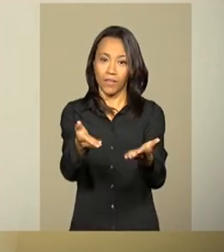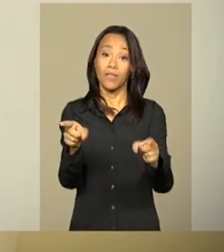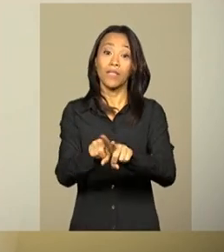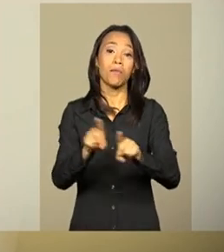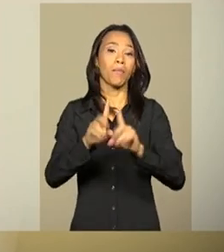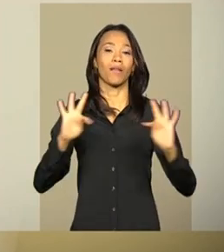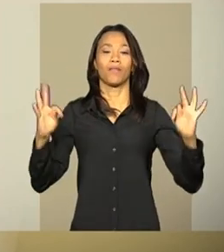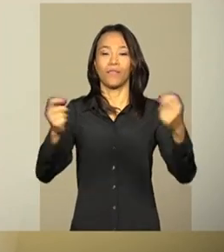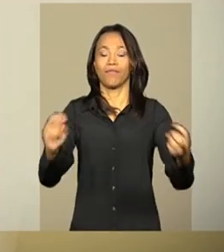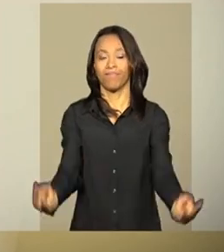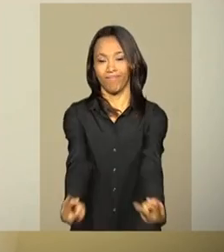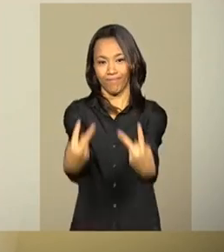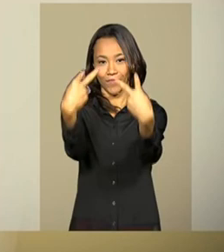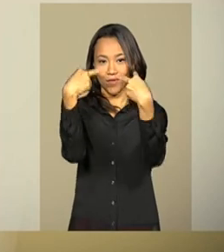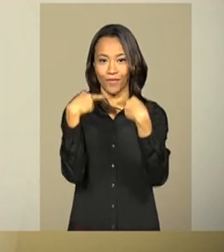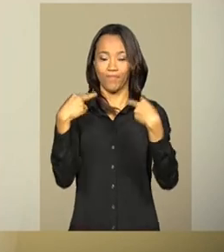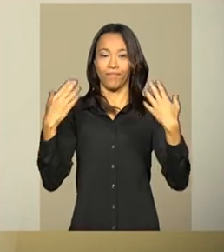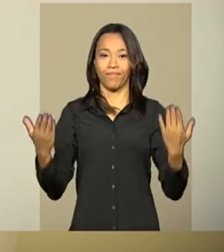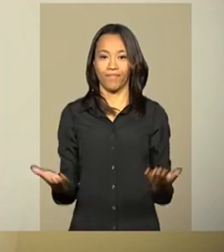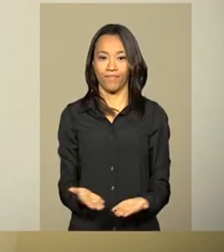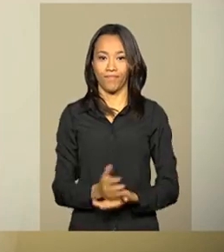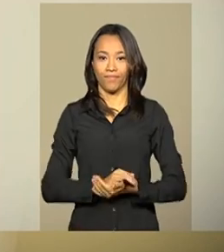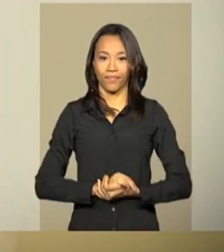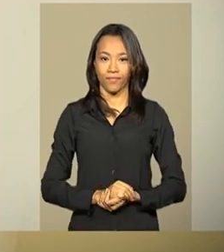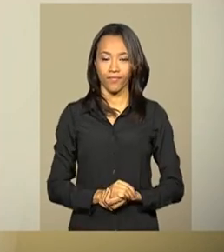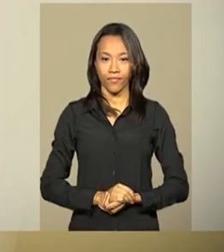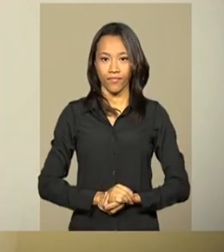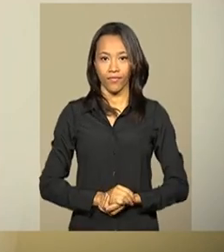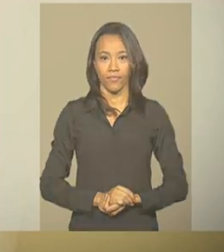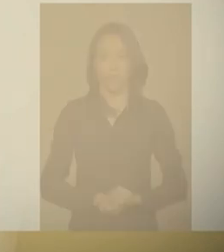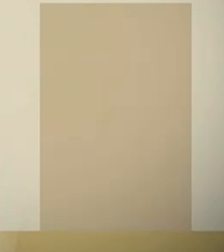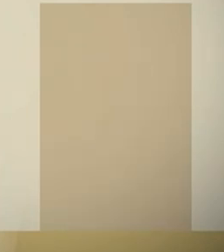você e uma boa semana para os nossos ouvintes